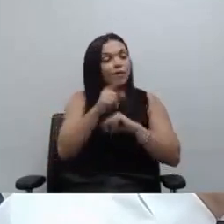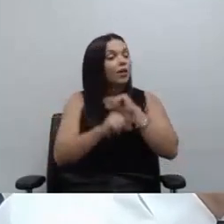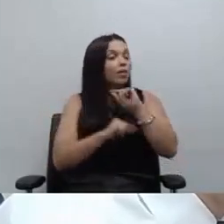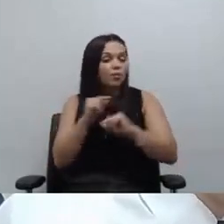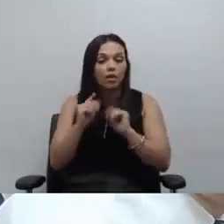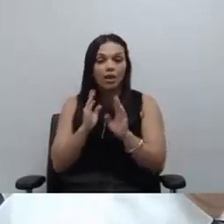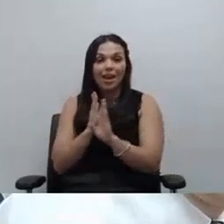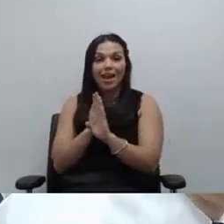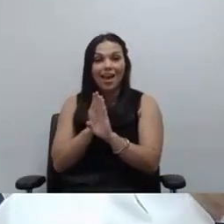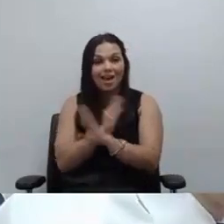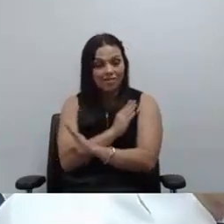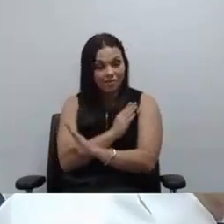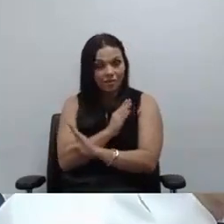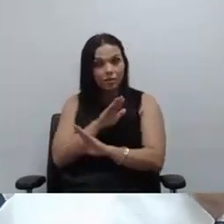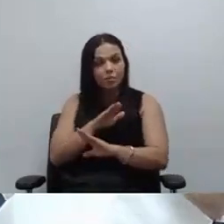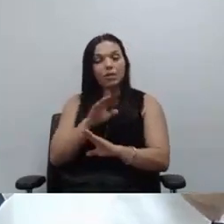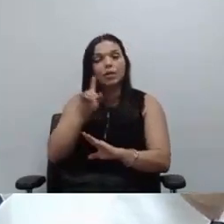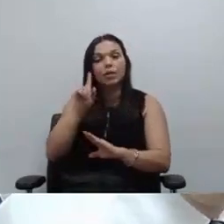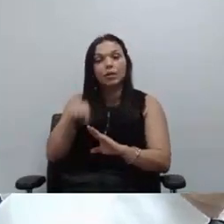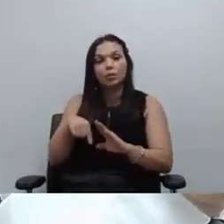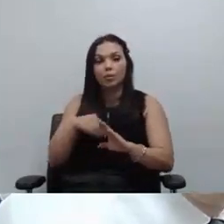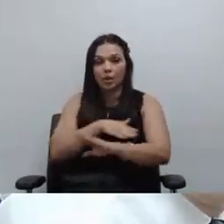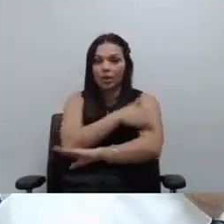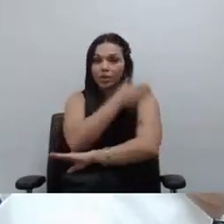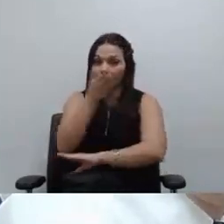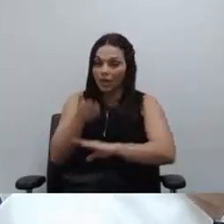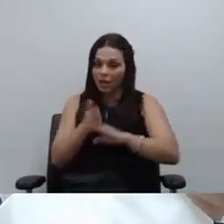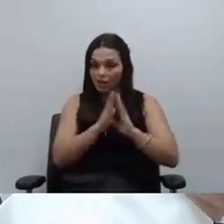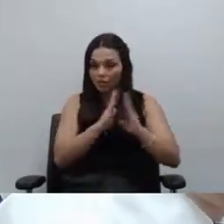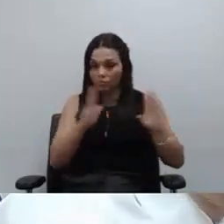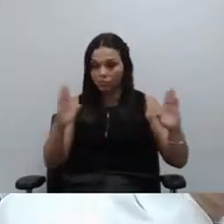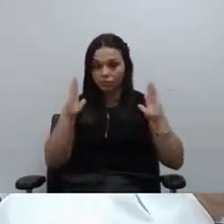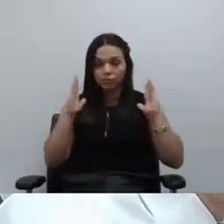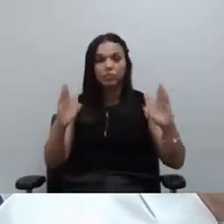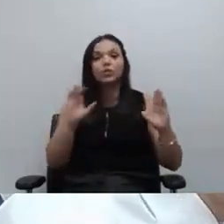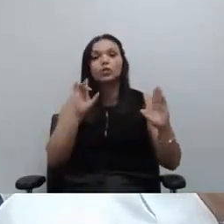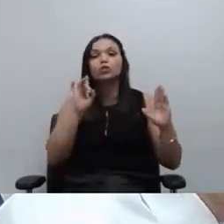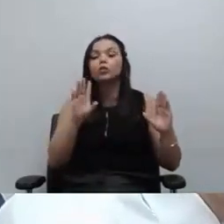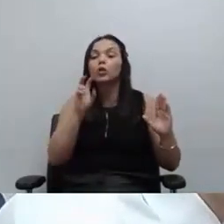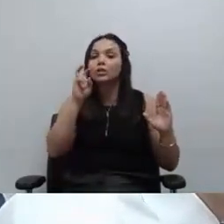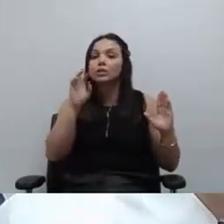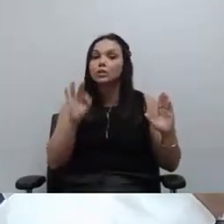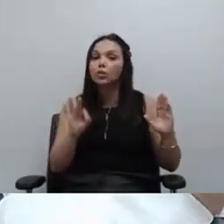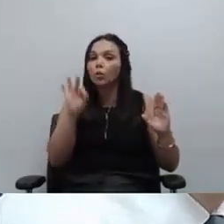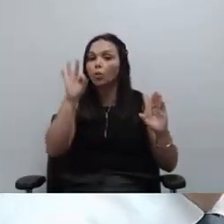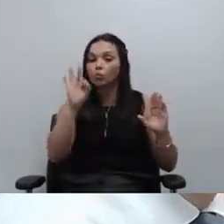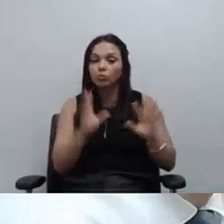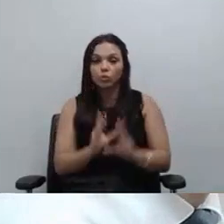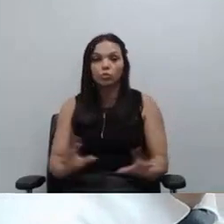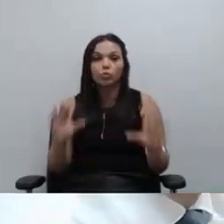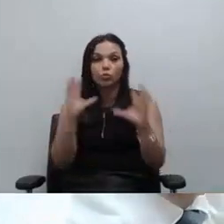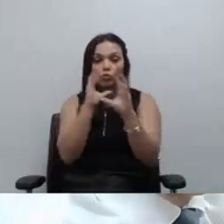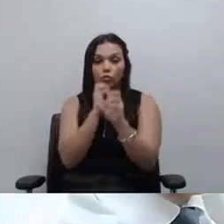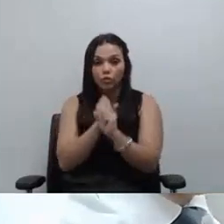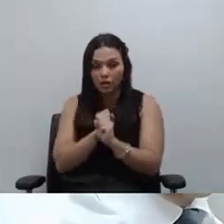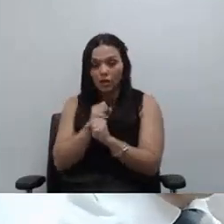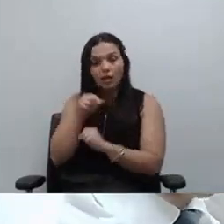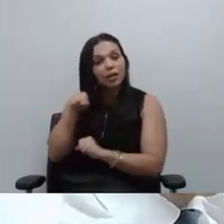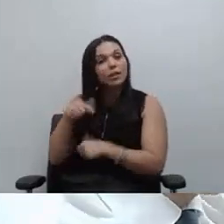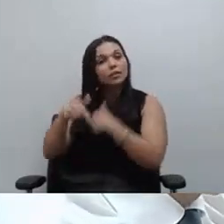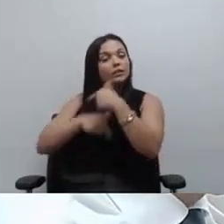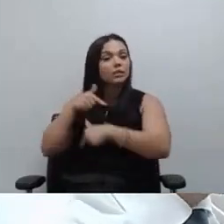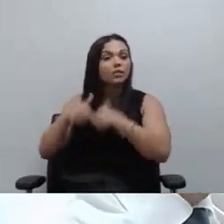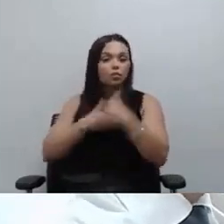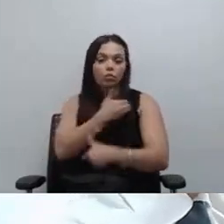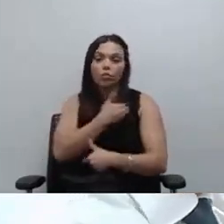os afastamentos integrais previstos nessa deliberação não poderão exceder a 5% da totalidade de defensores públicos e